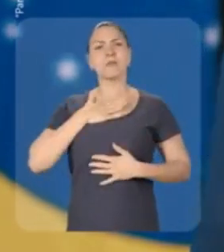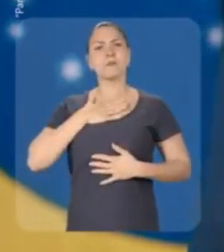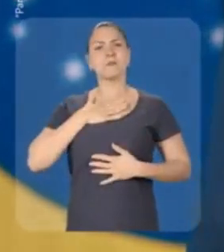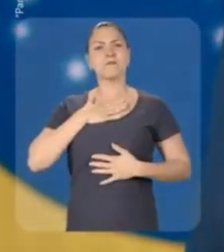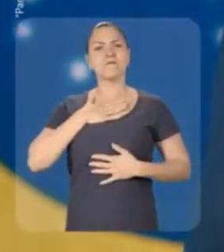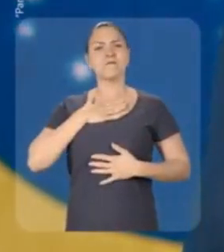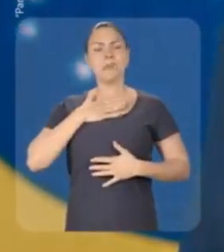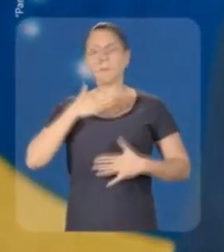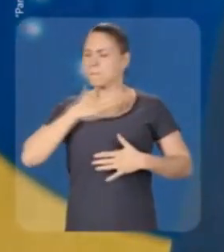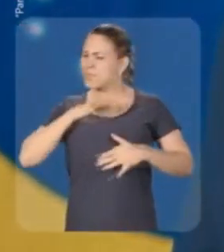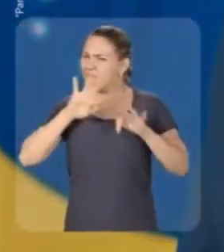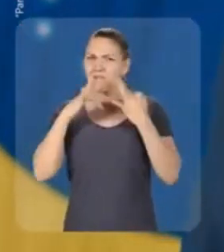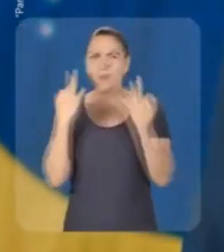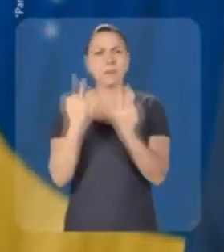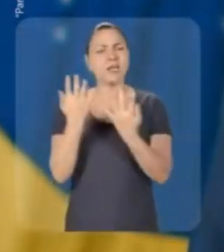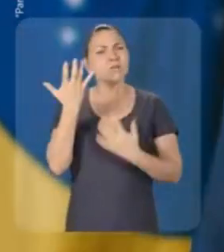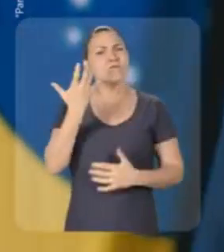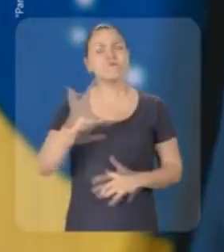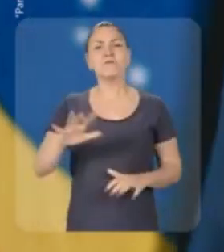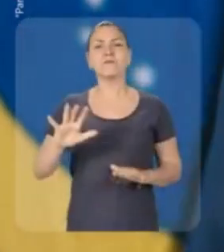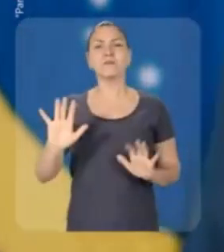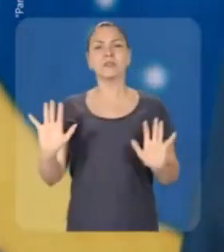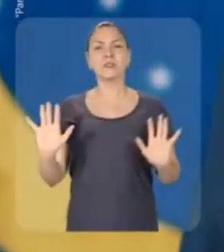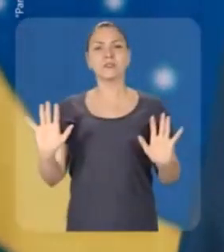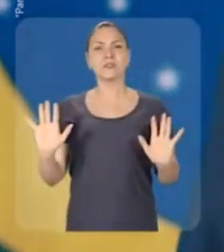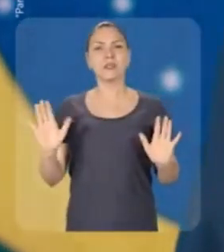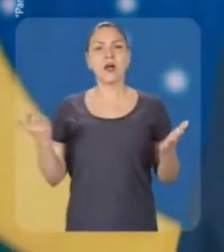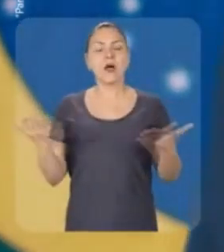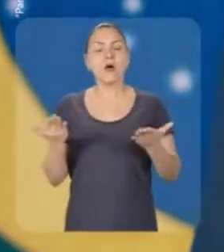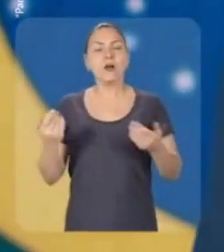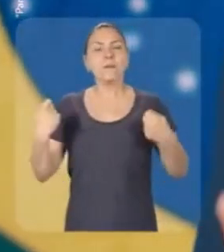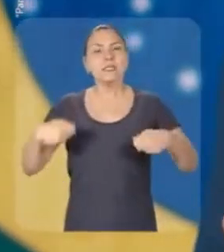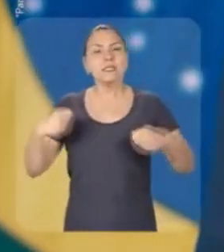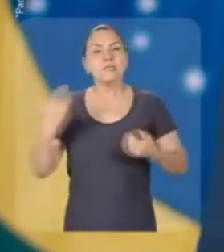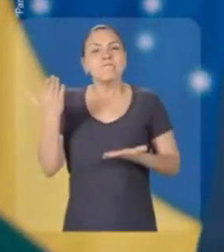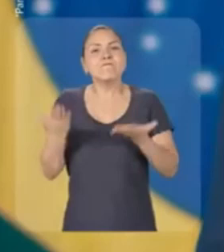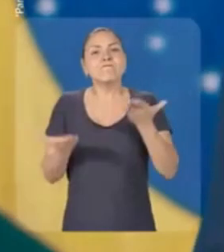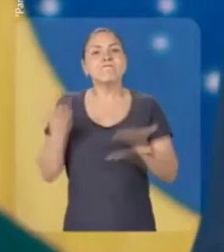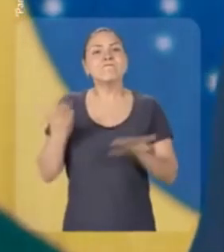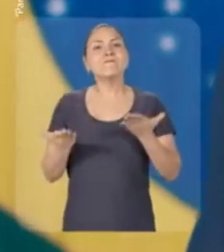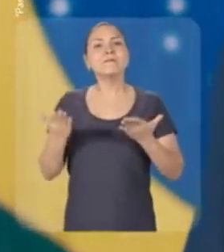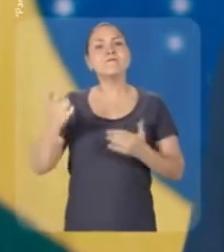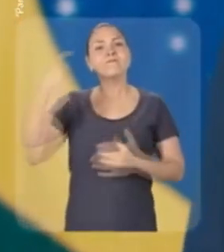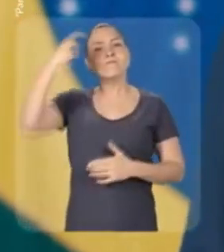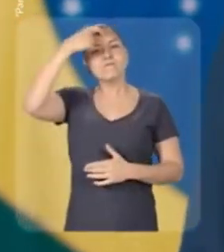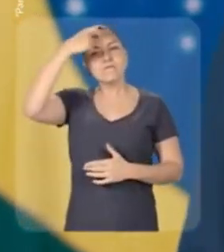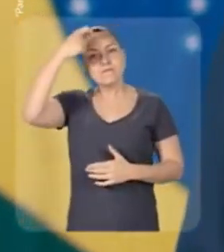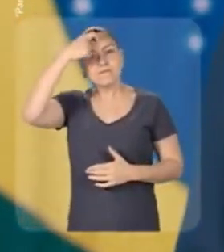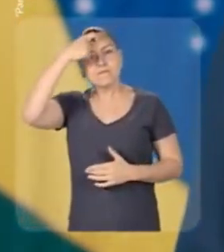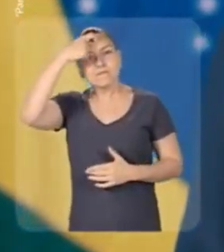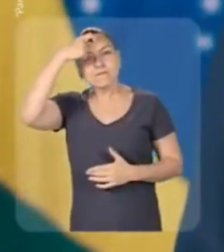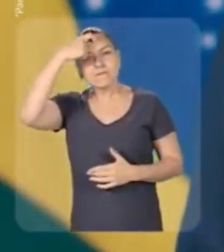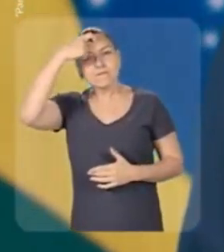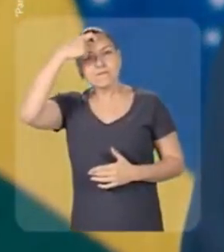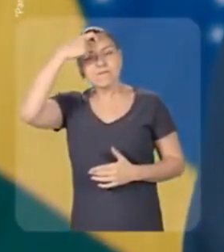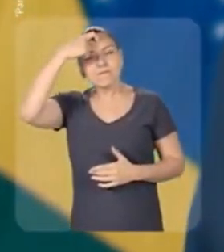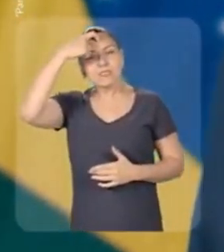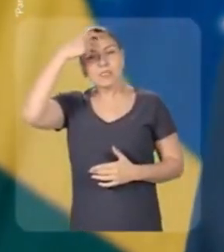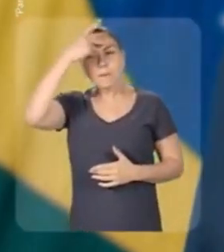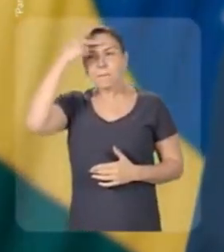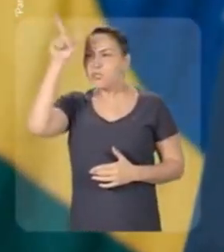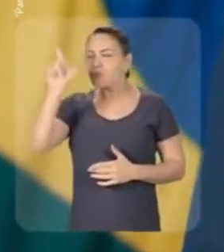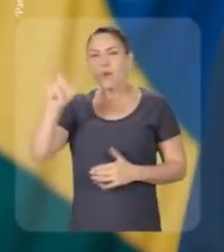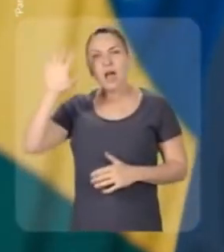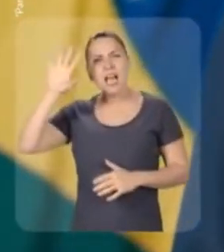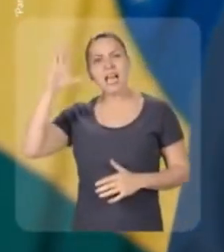mim, para minha família. É hora do equilíbrio, do bom senso. É